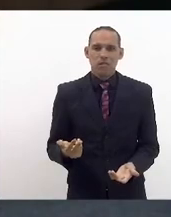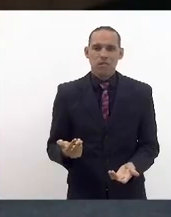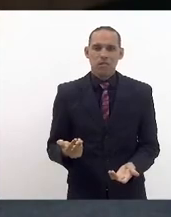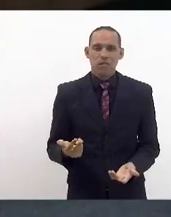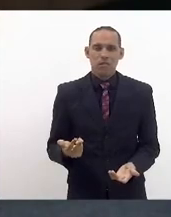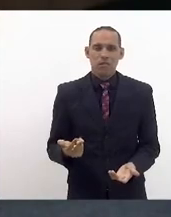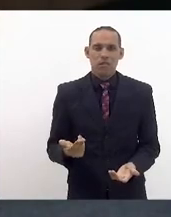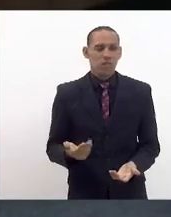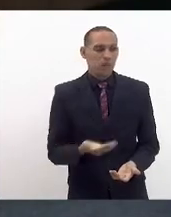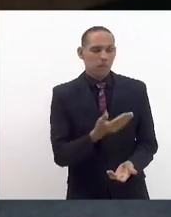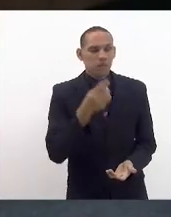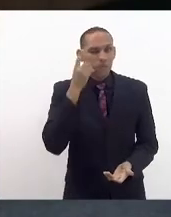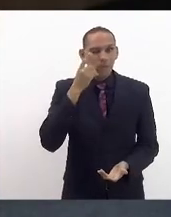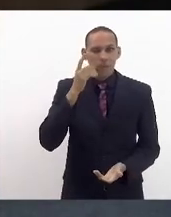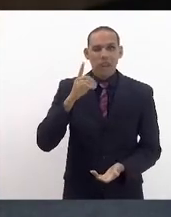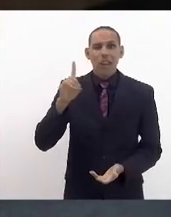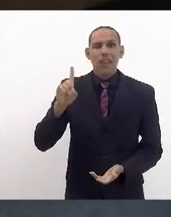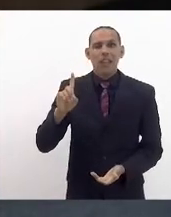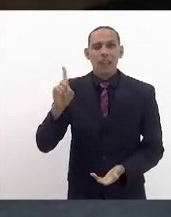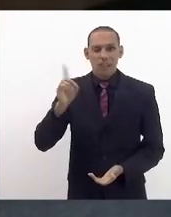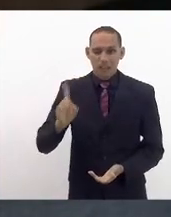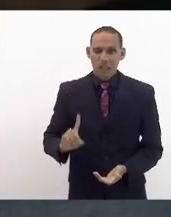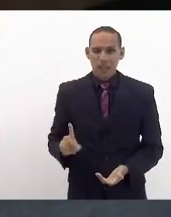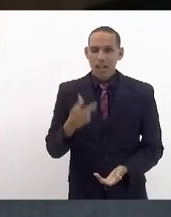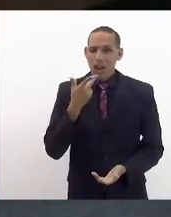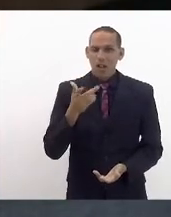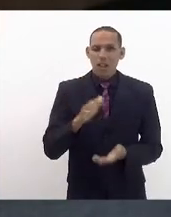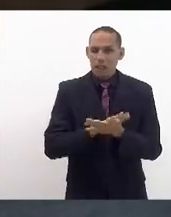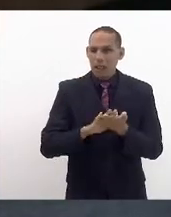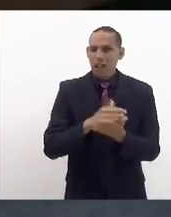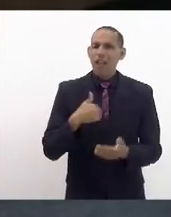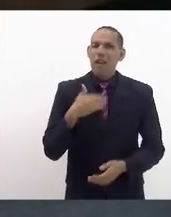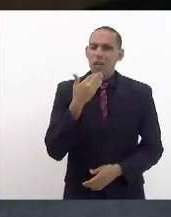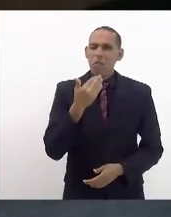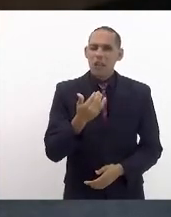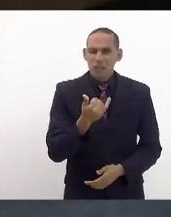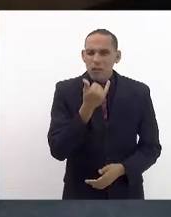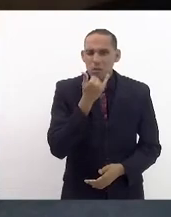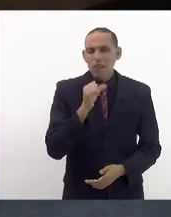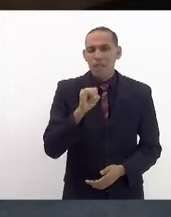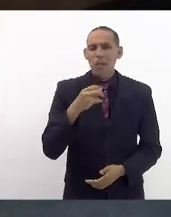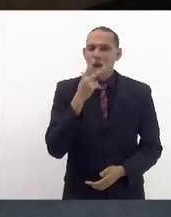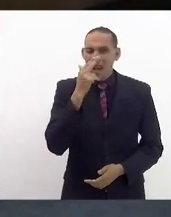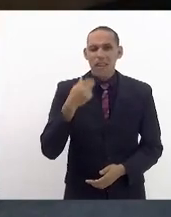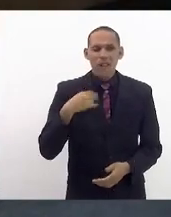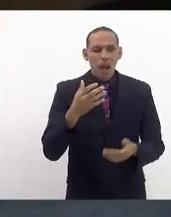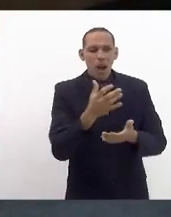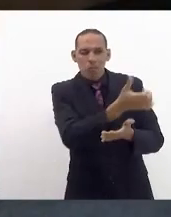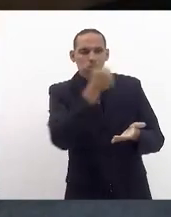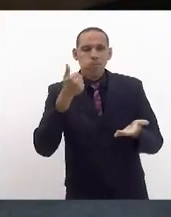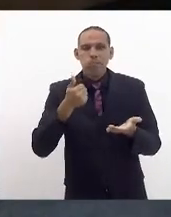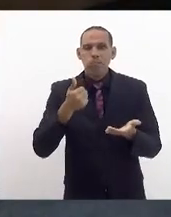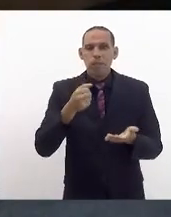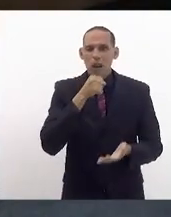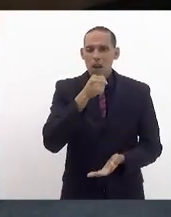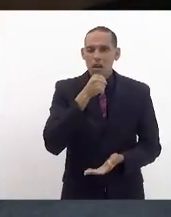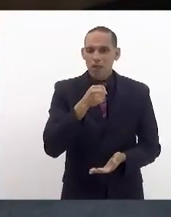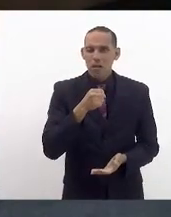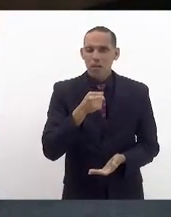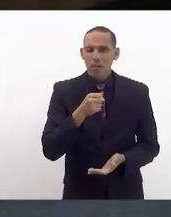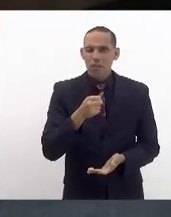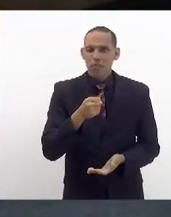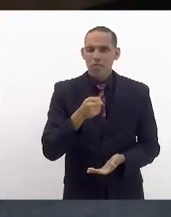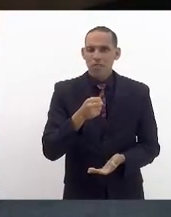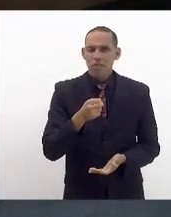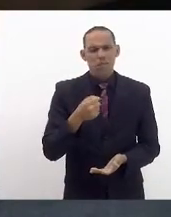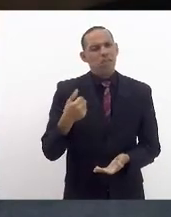Já que a deputada Dani não se manifestou, queria pedir desculpa. Se pareceu que eu iria tomar o microfone da mão dela, é óbvio